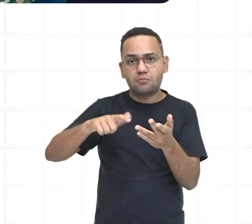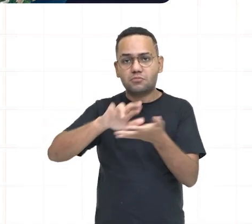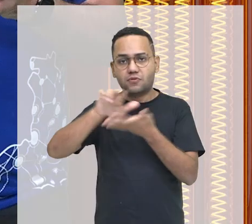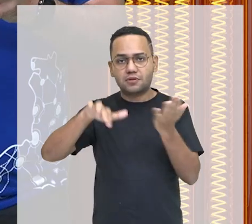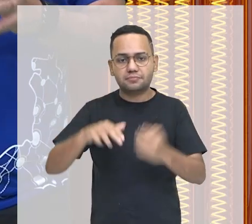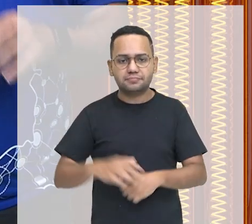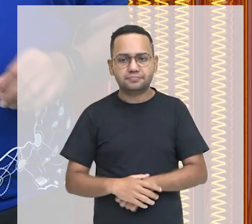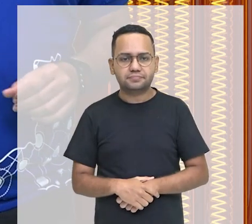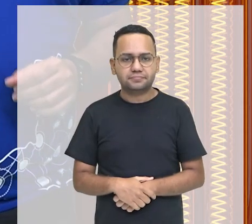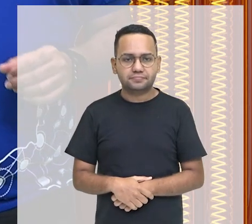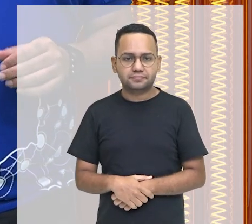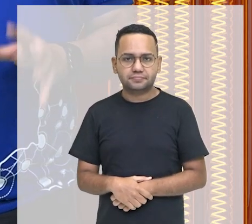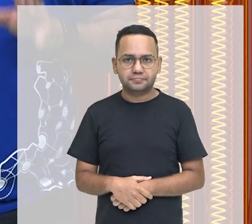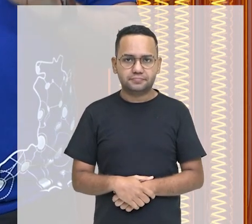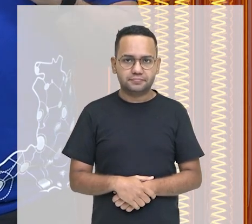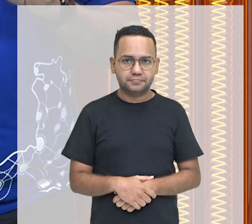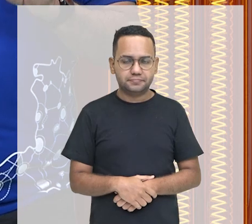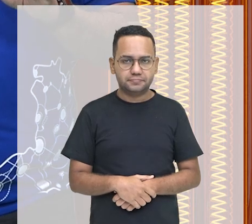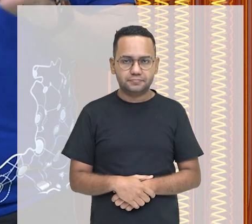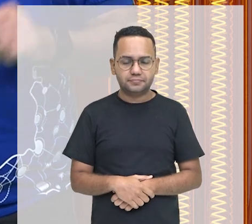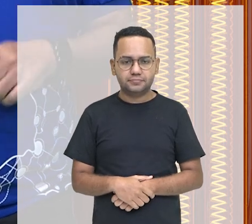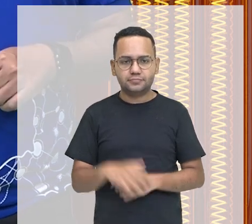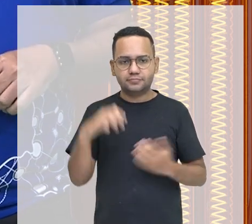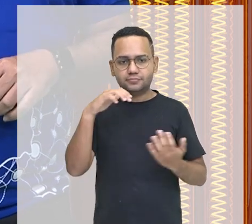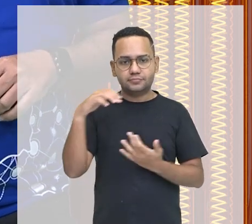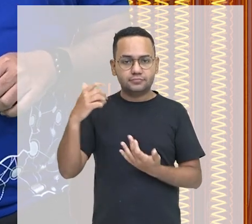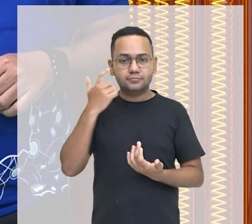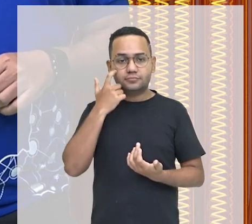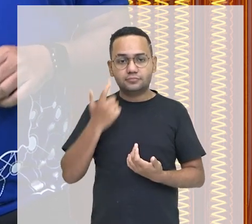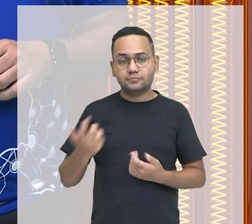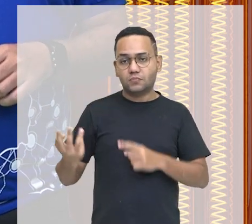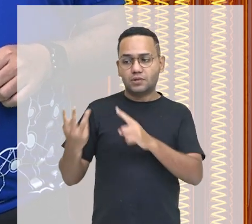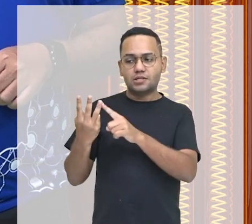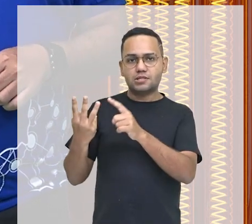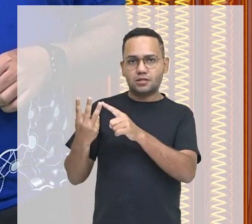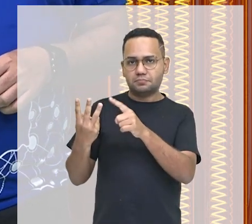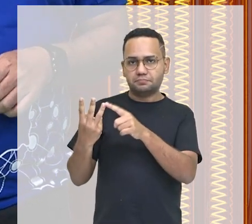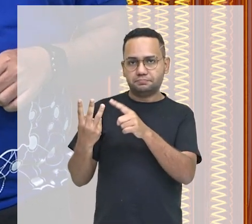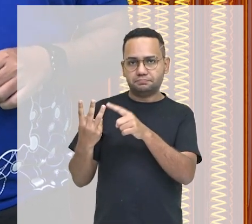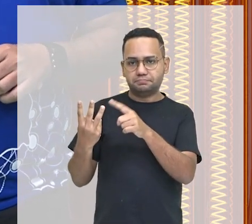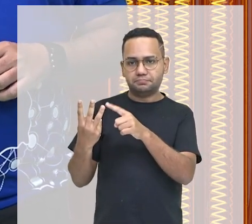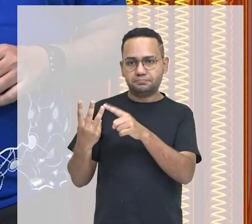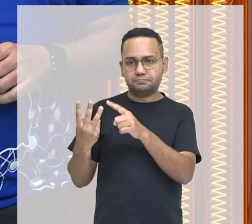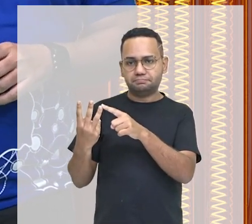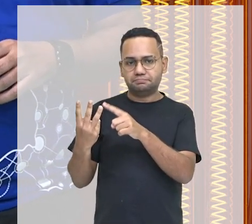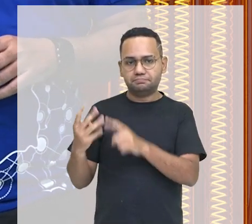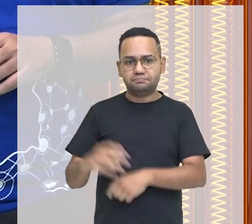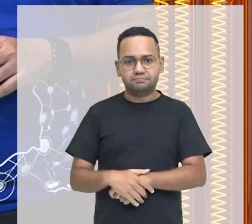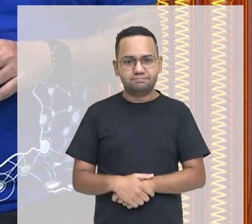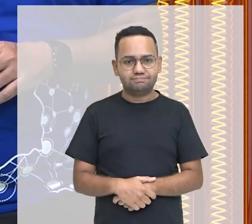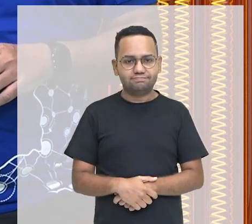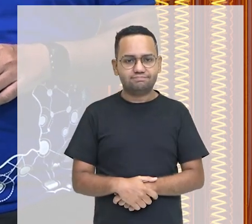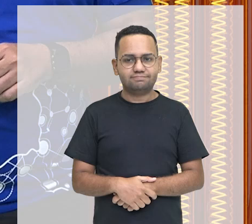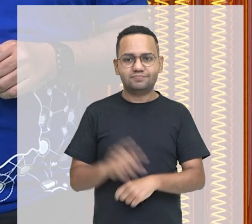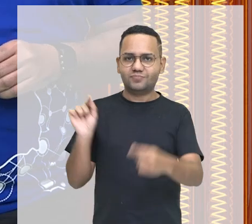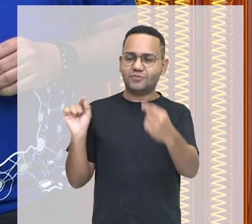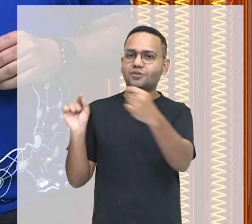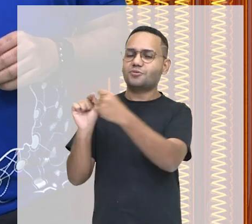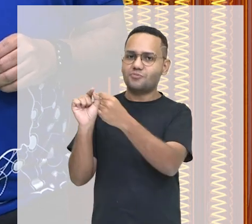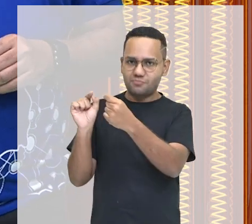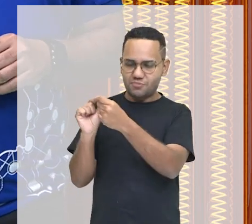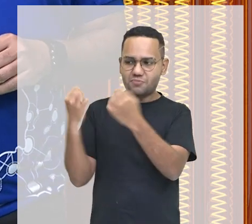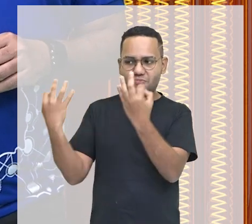a gente chega aqui na terceira revolução industrial. E essa imagem, muito